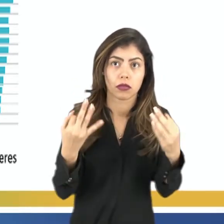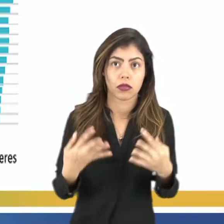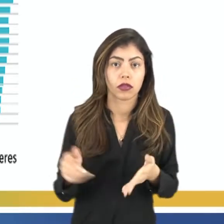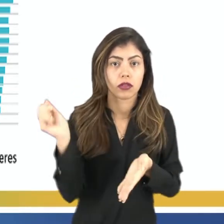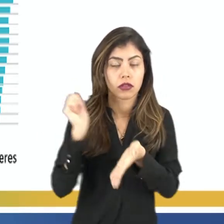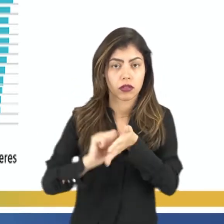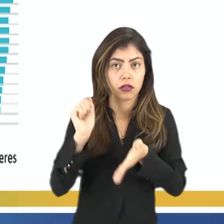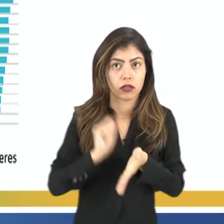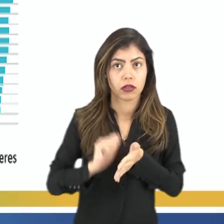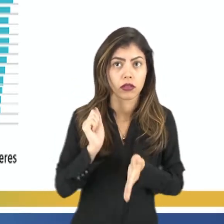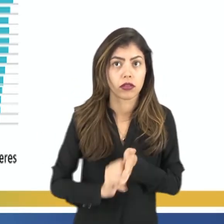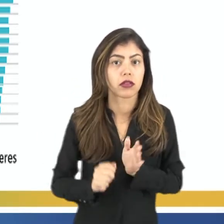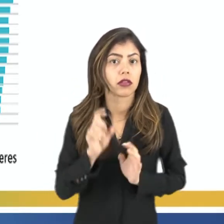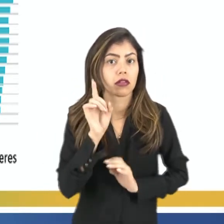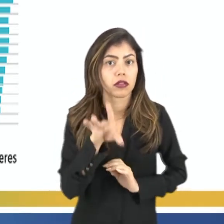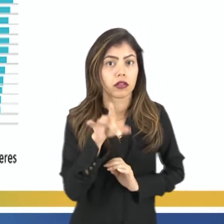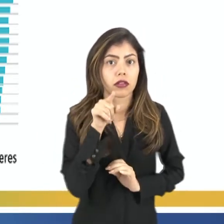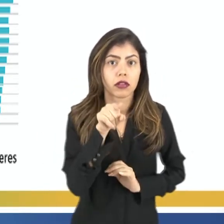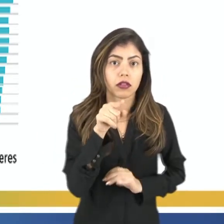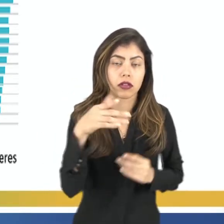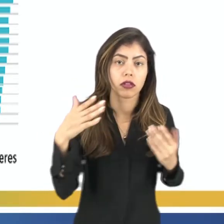sendo feita, tá, através